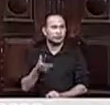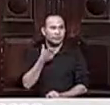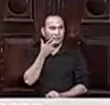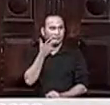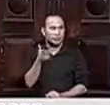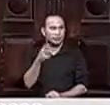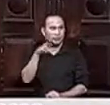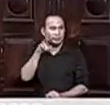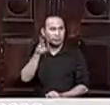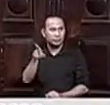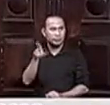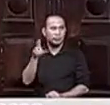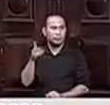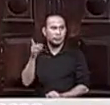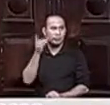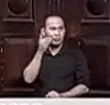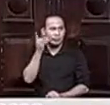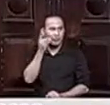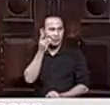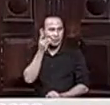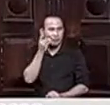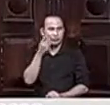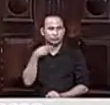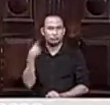senhores deputados, que a gente realmente está ficando bastante